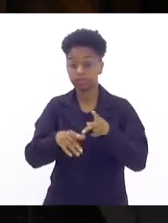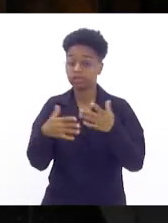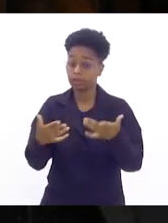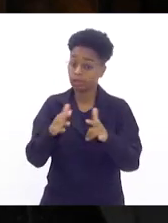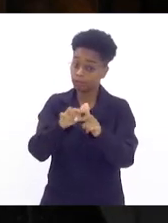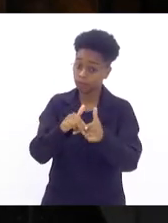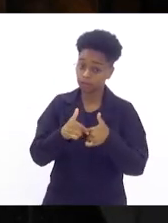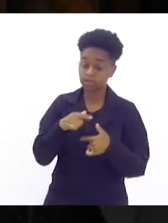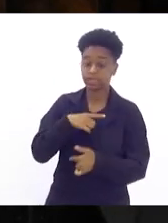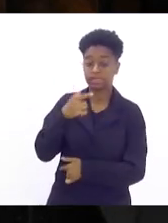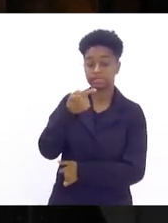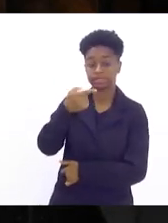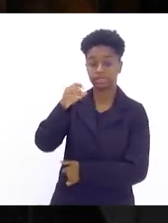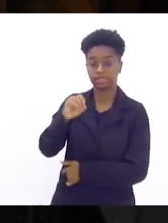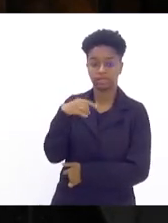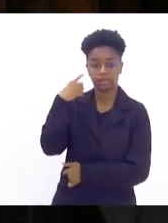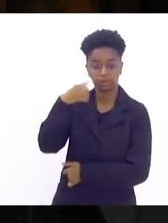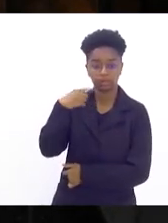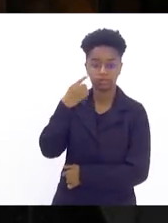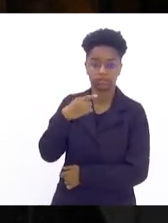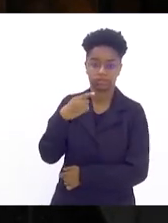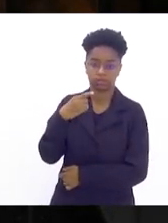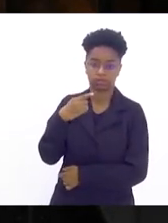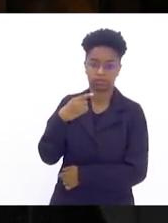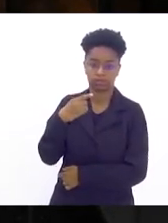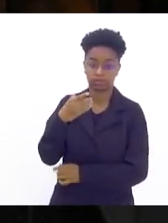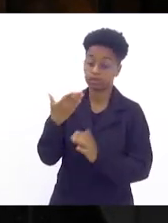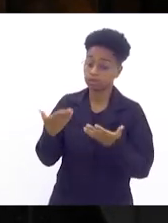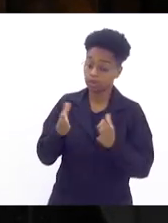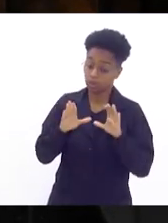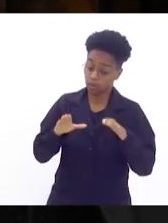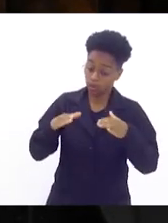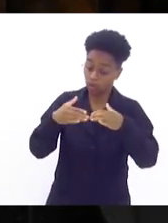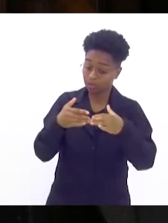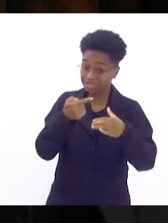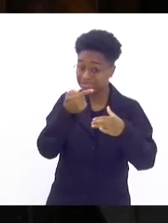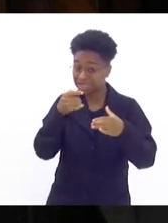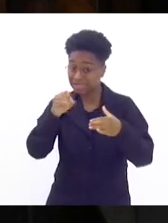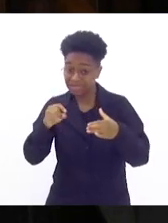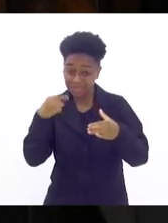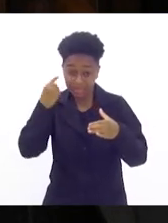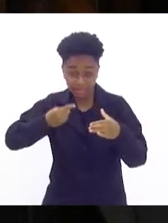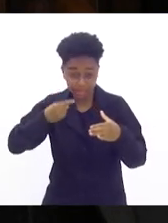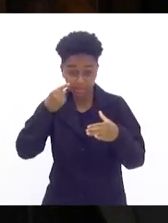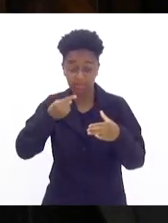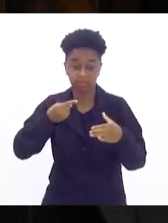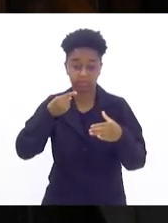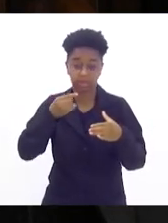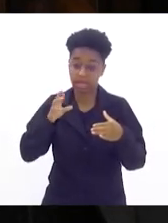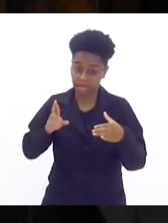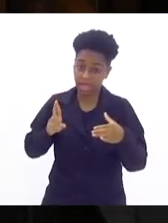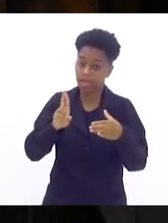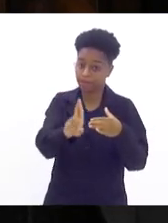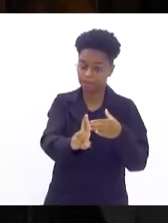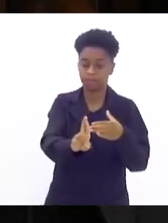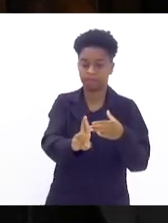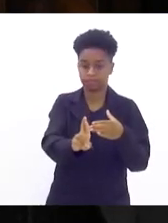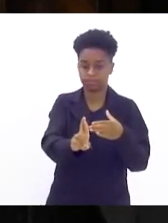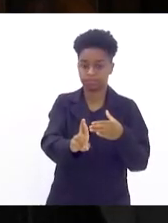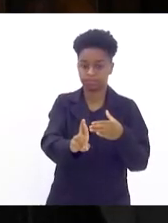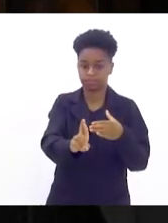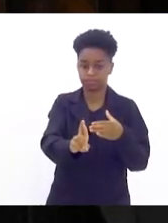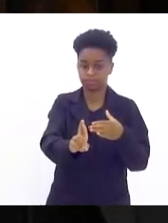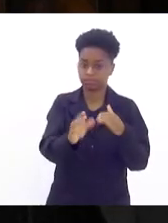tem 70 deputados o conjunto dos 70 deputados é que representam